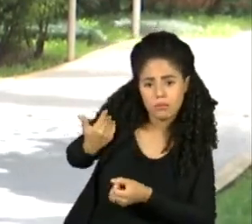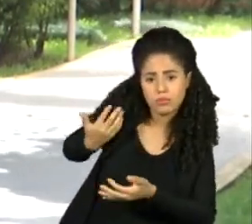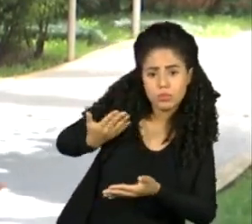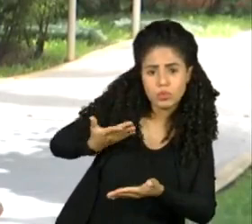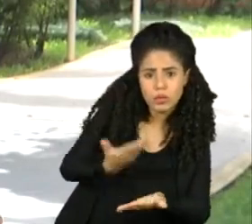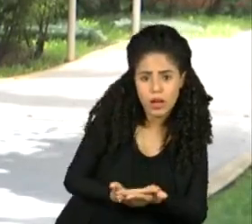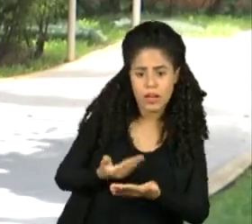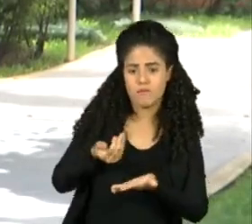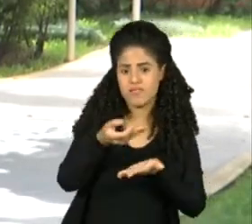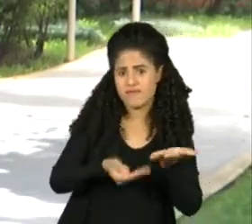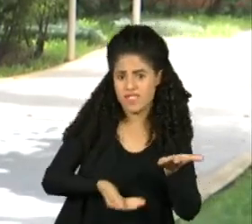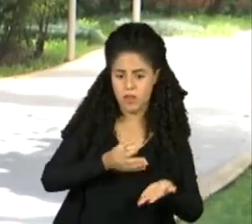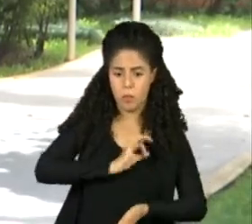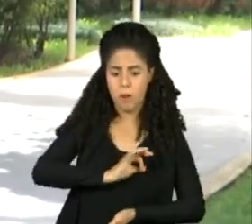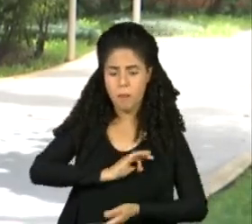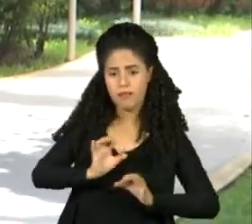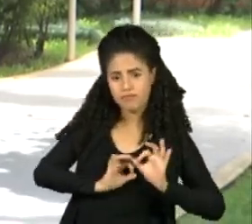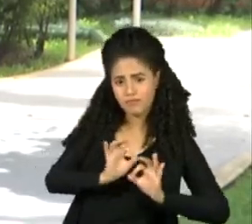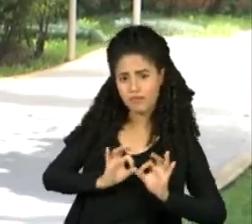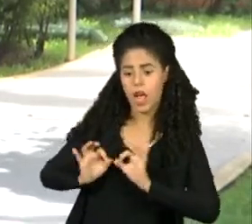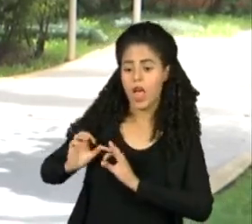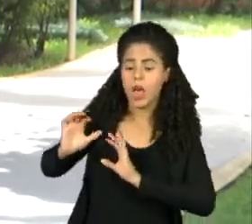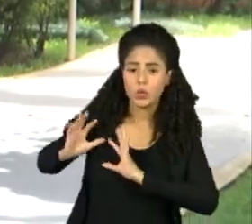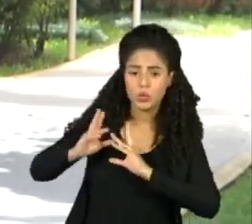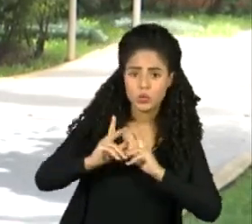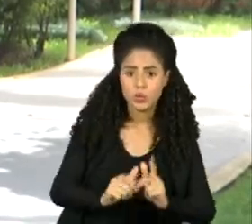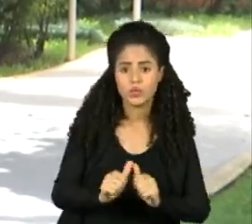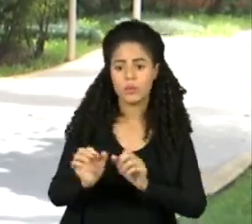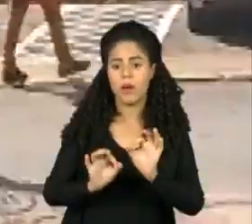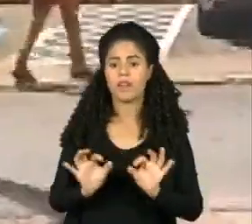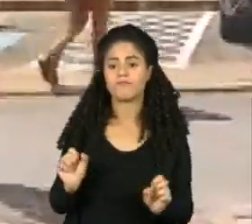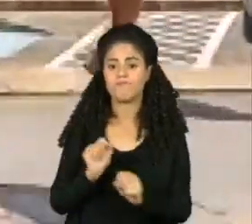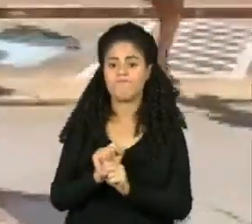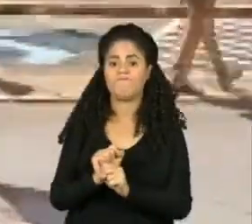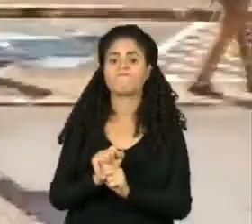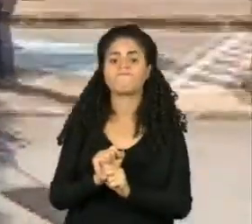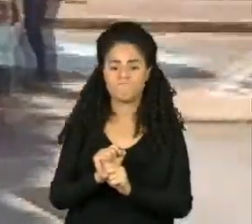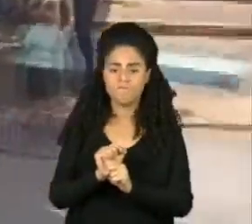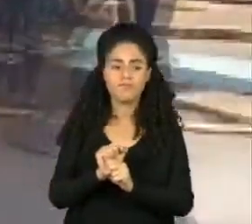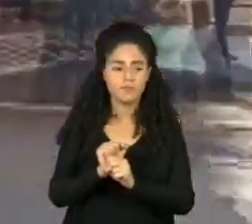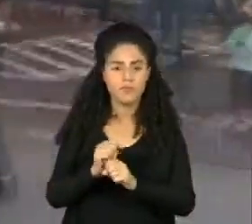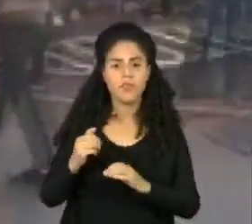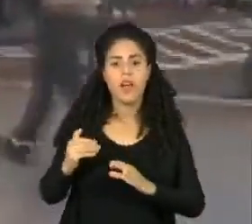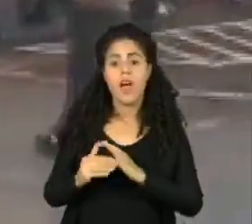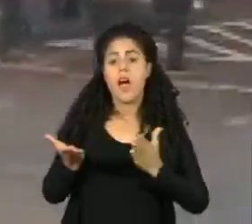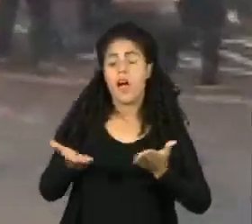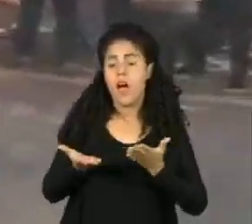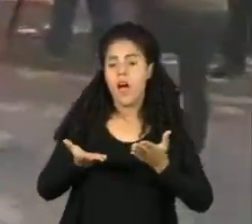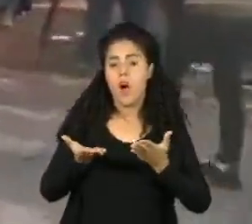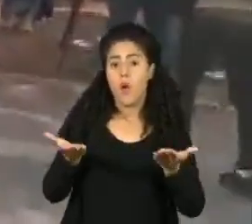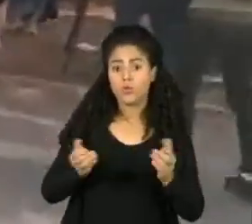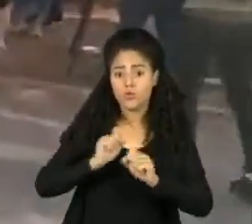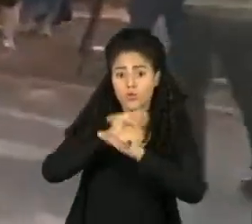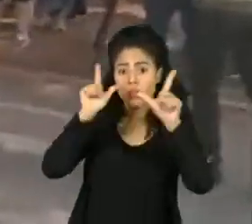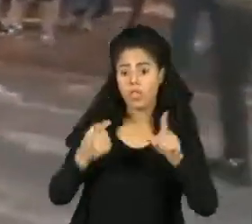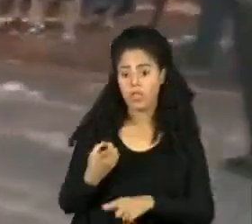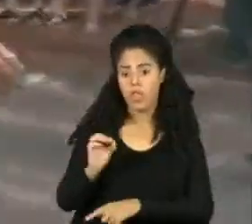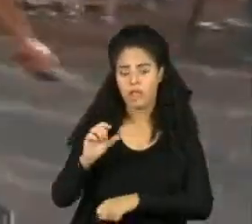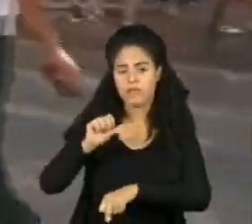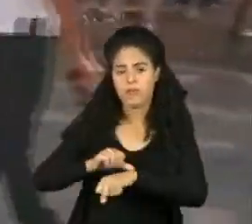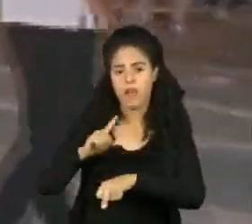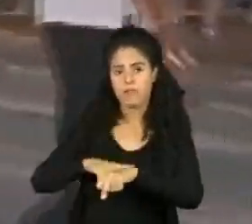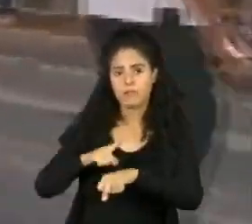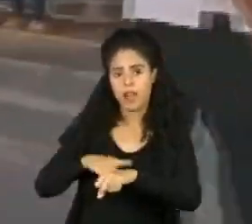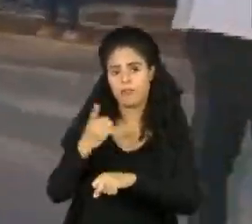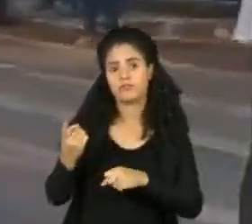os vencimentos do funcionalismo federal estão congelados. Além do ato das 10 da manhã, em frente ao Banco